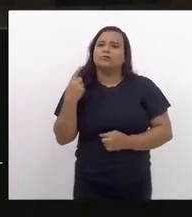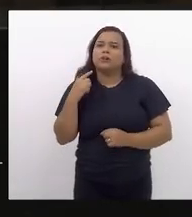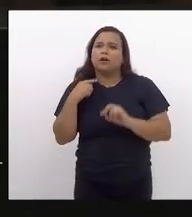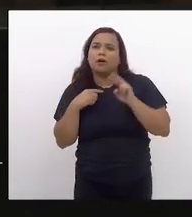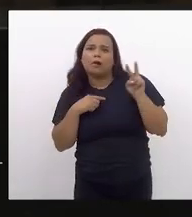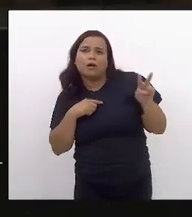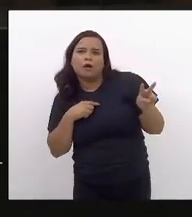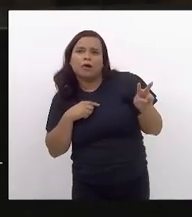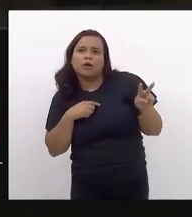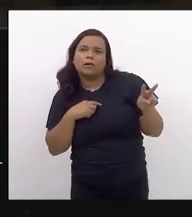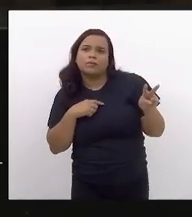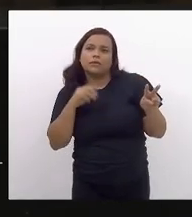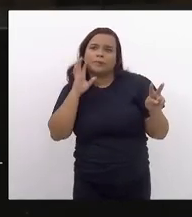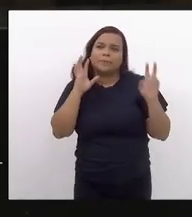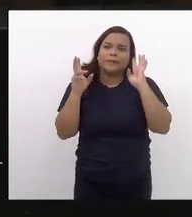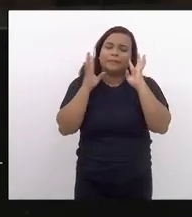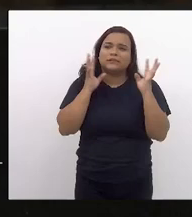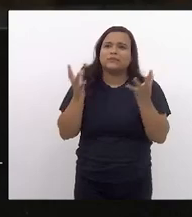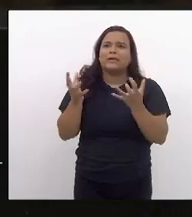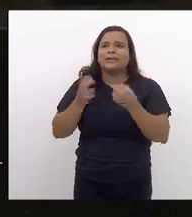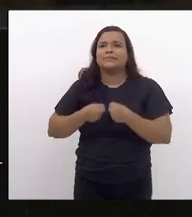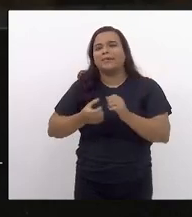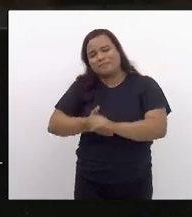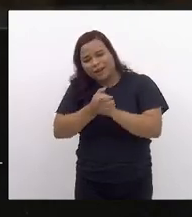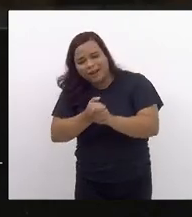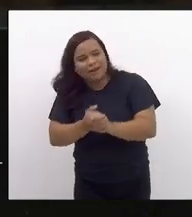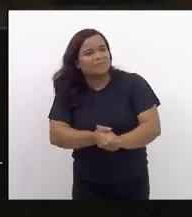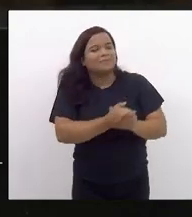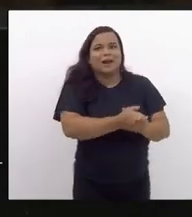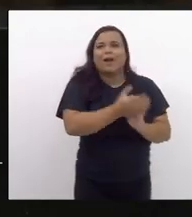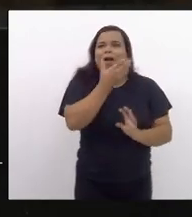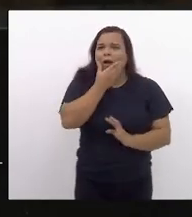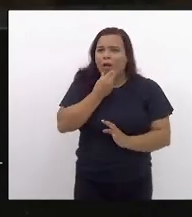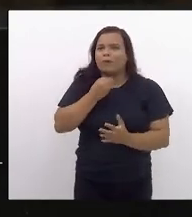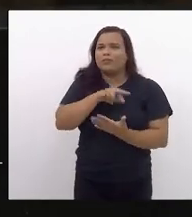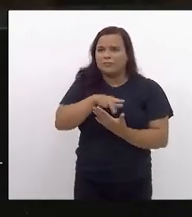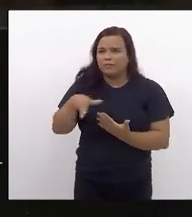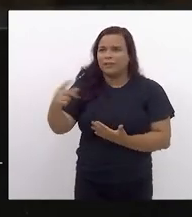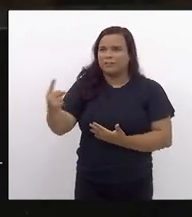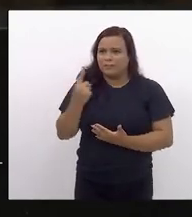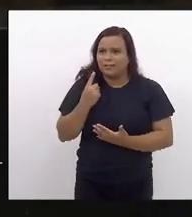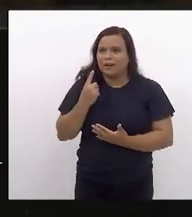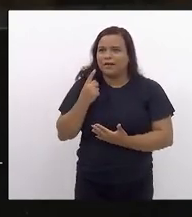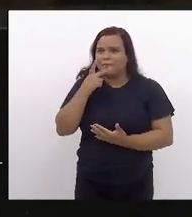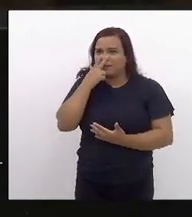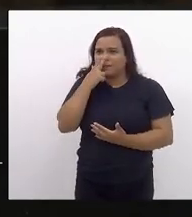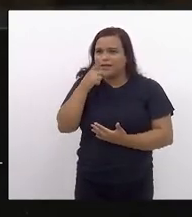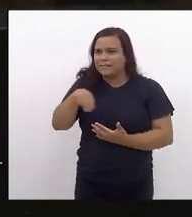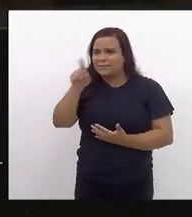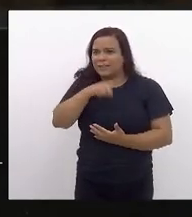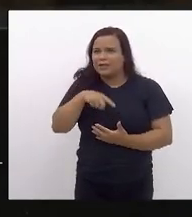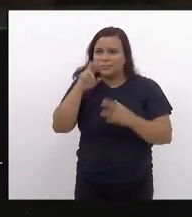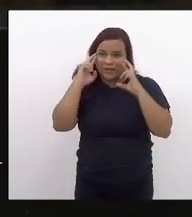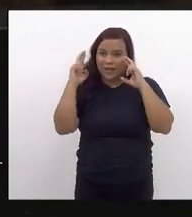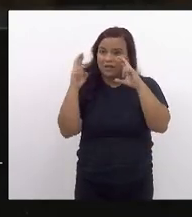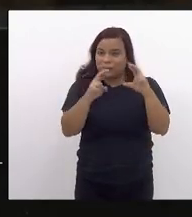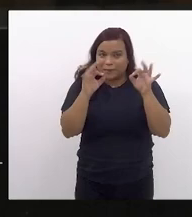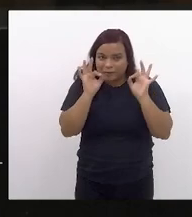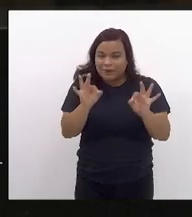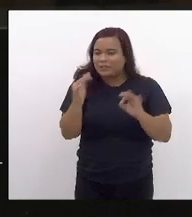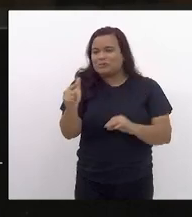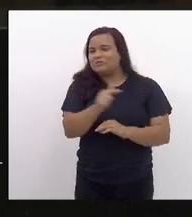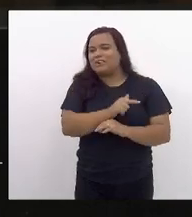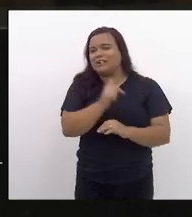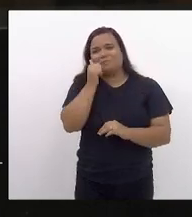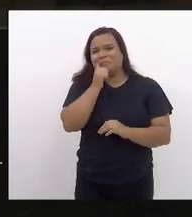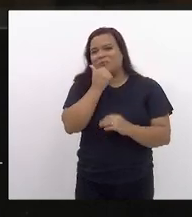e, enfim, recebe os parabéns de muitos homens, inclusive, que sequer respeitam os direitos das mulheres. Então, a gente está